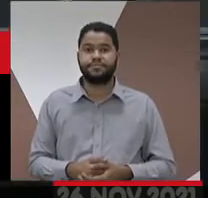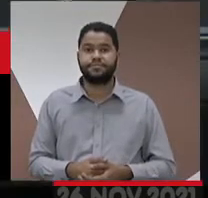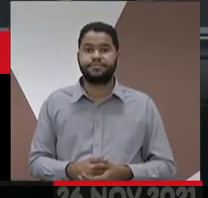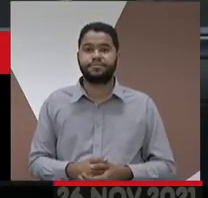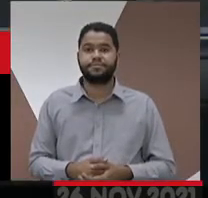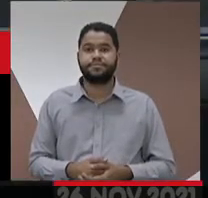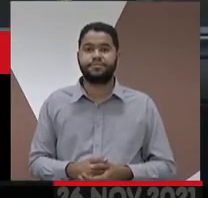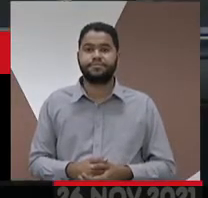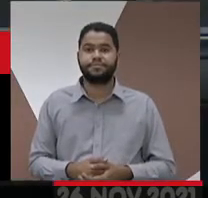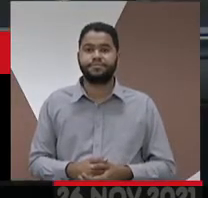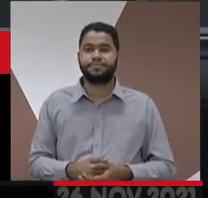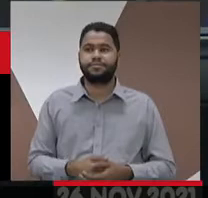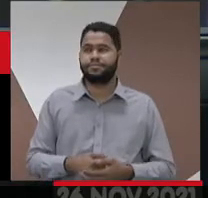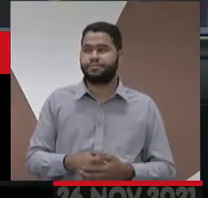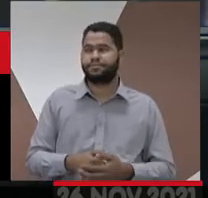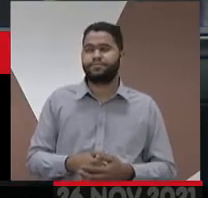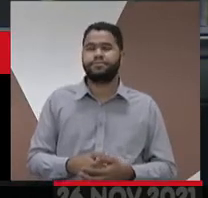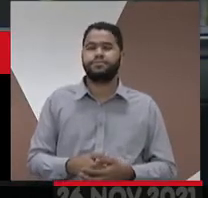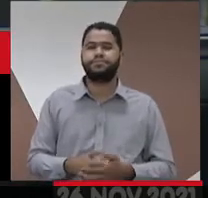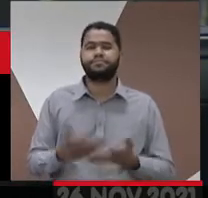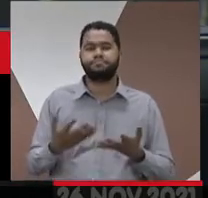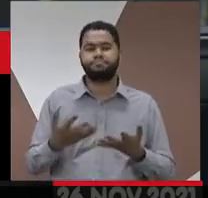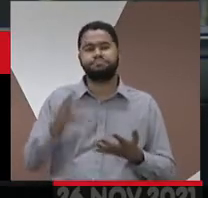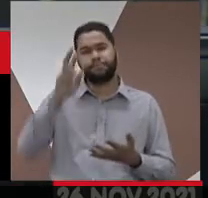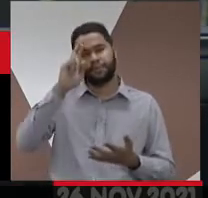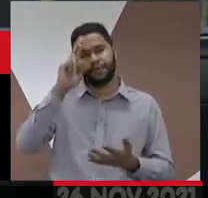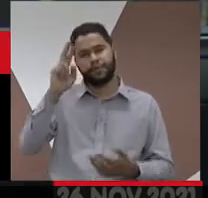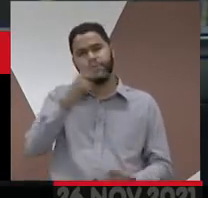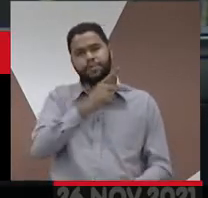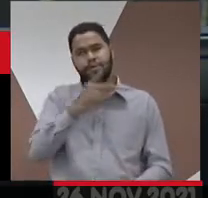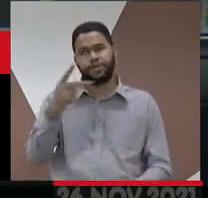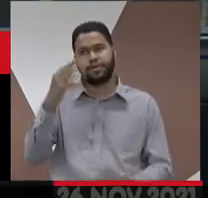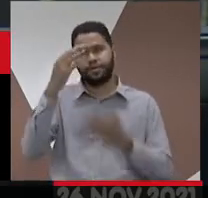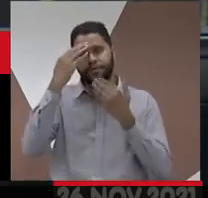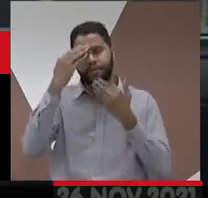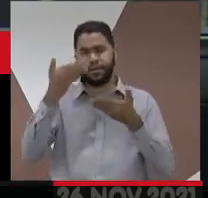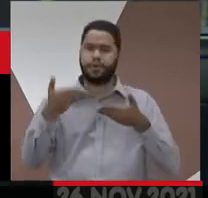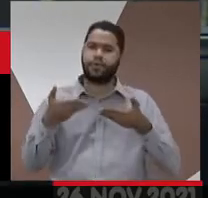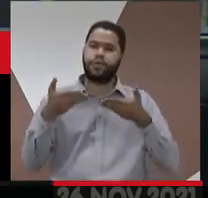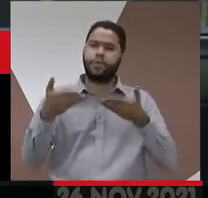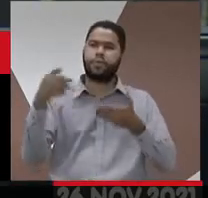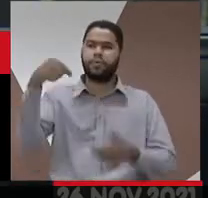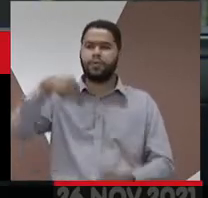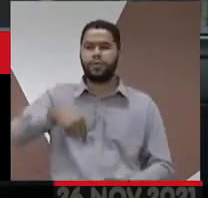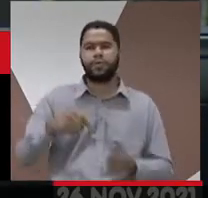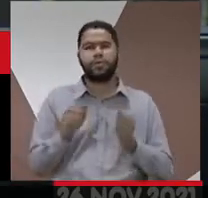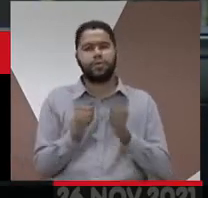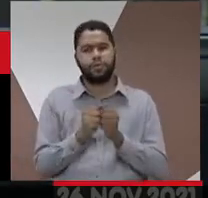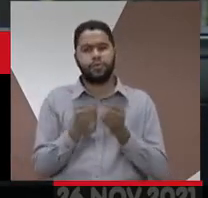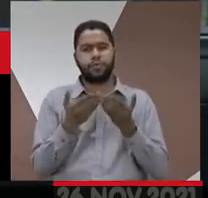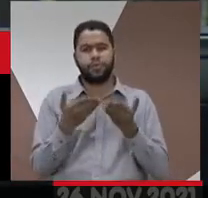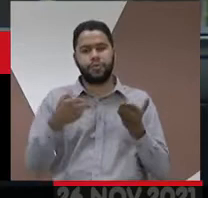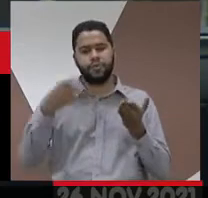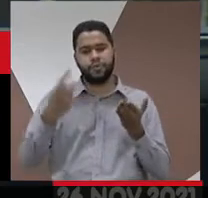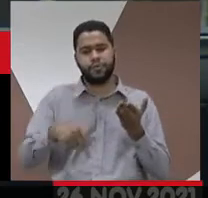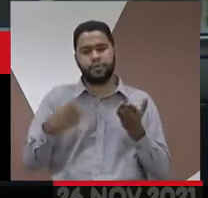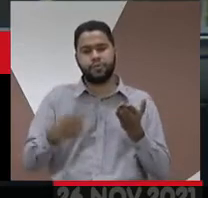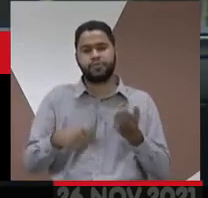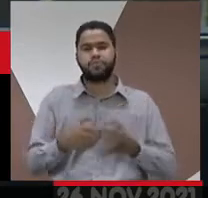Senhor presidente, obrigado pelo convite, estar presente aqui na casa,